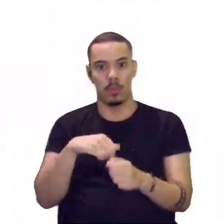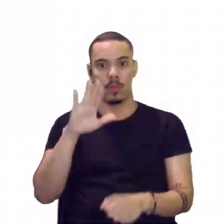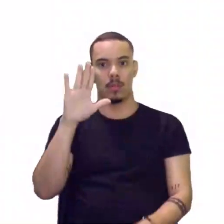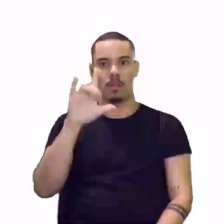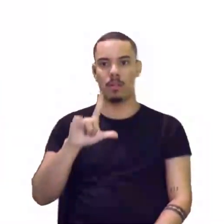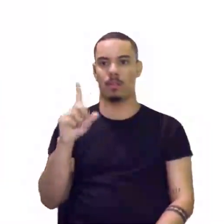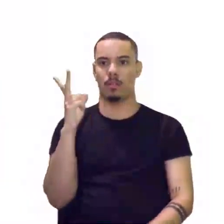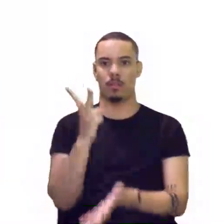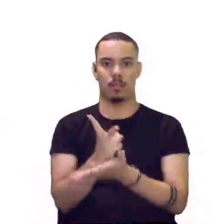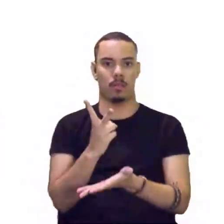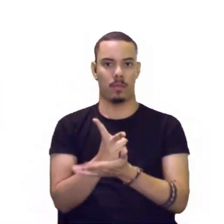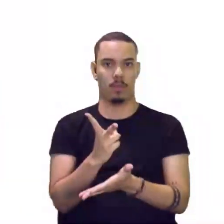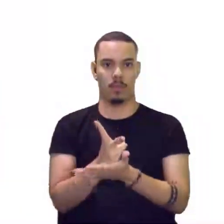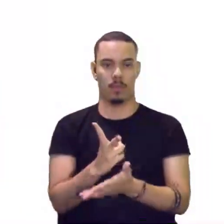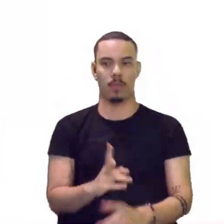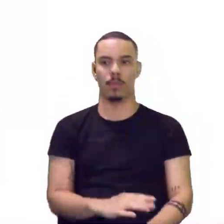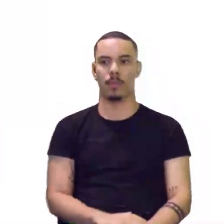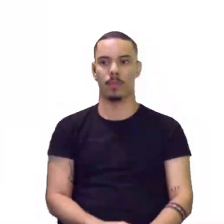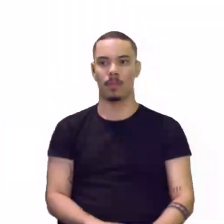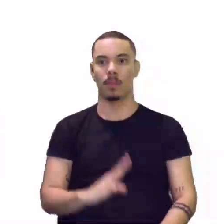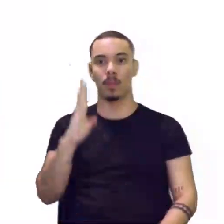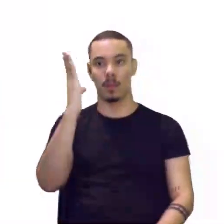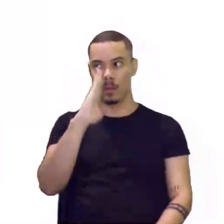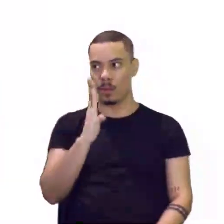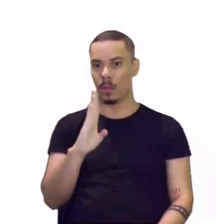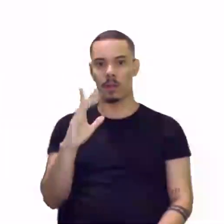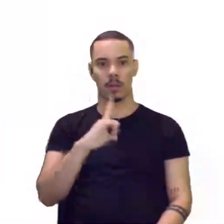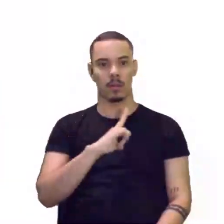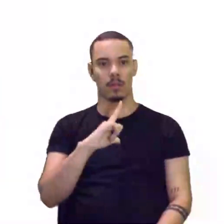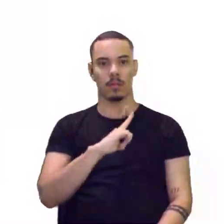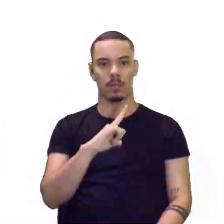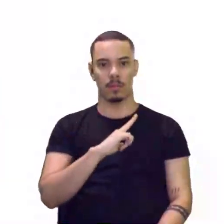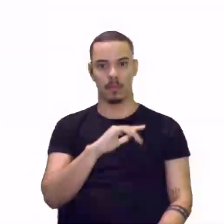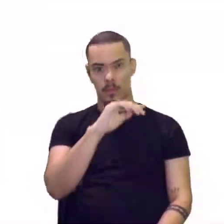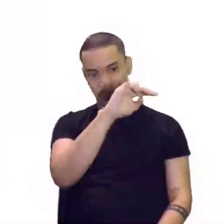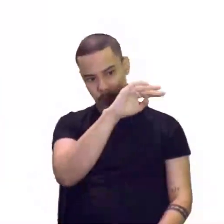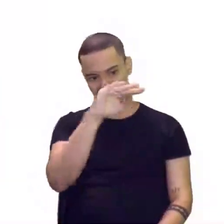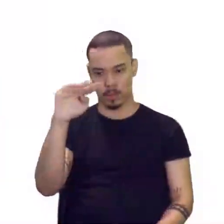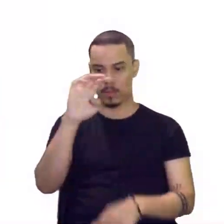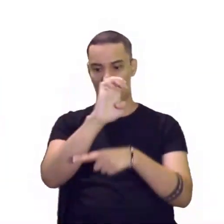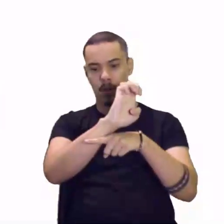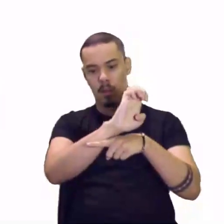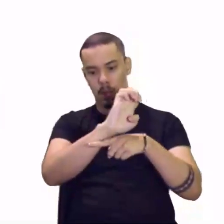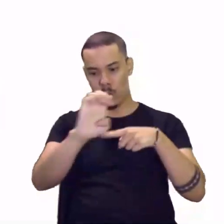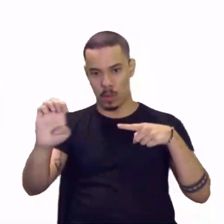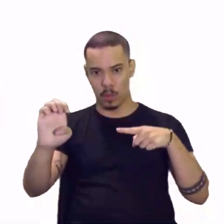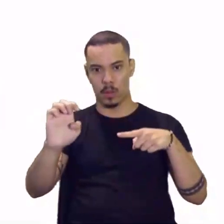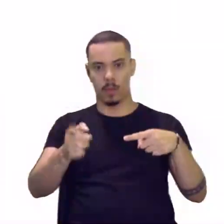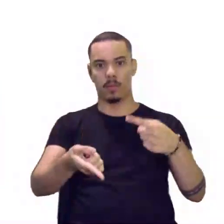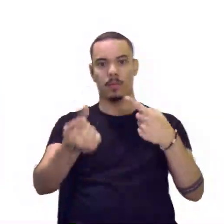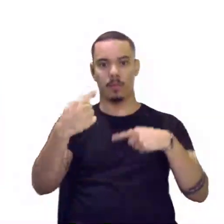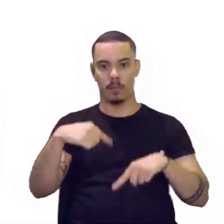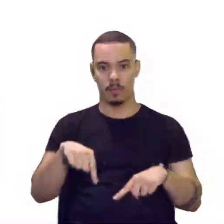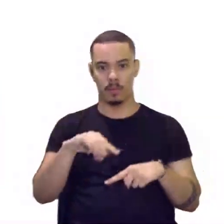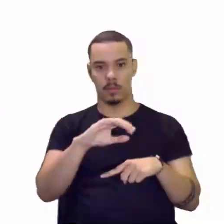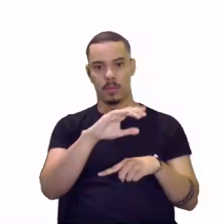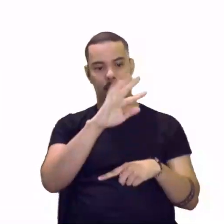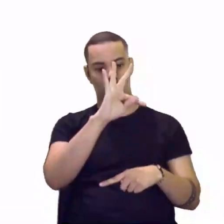né? Centro-oriental. O Brasil é cortado aí pela linha do Equador. Se a gente for observar aqui,